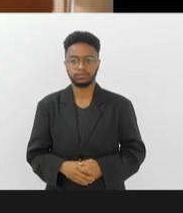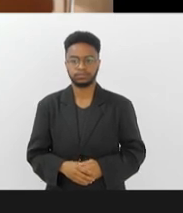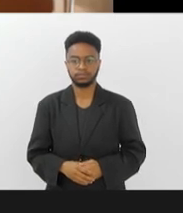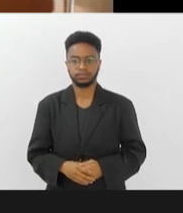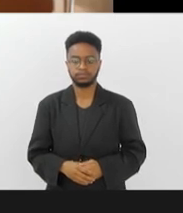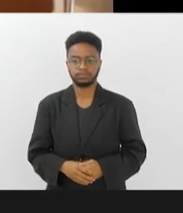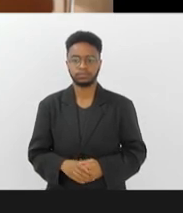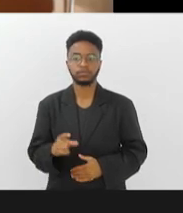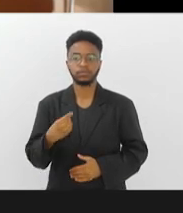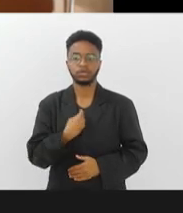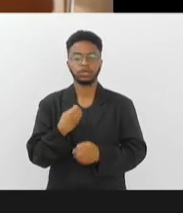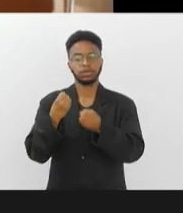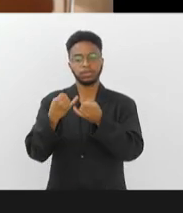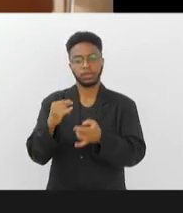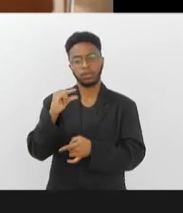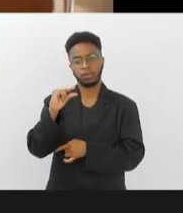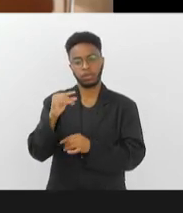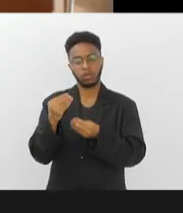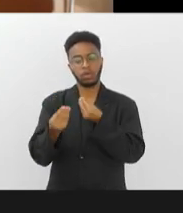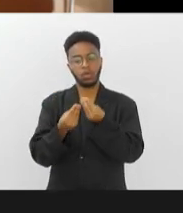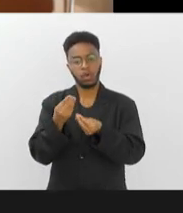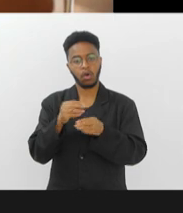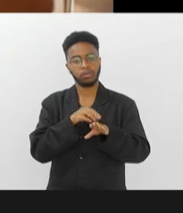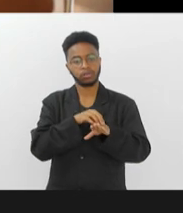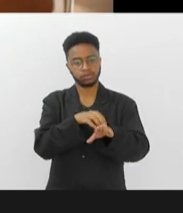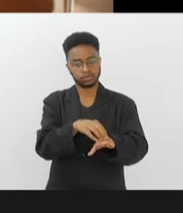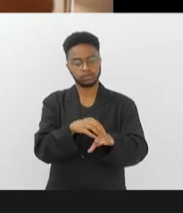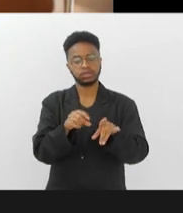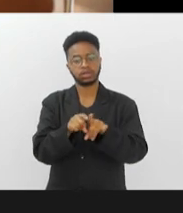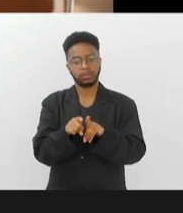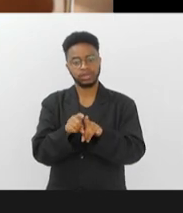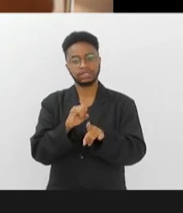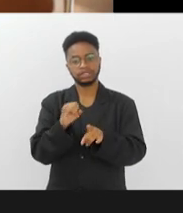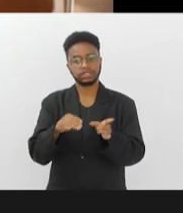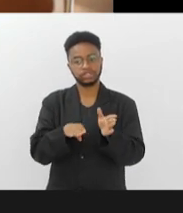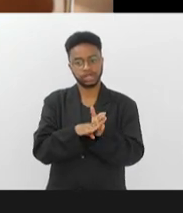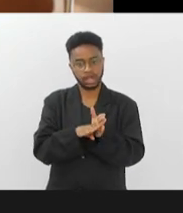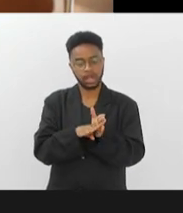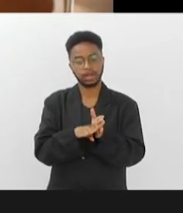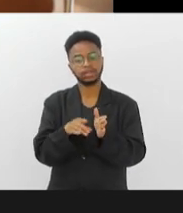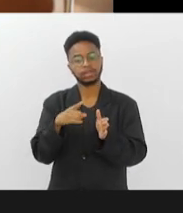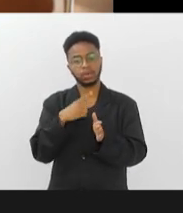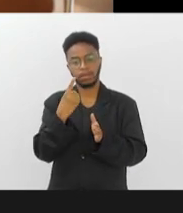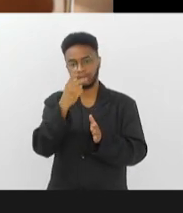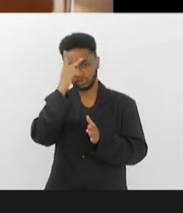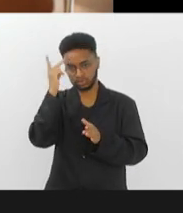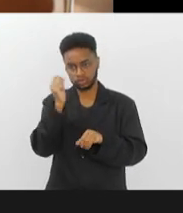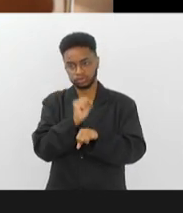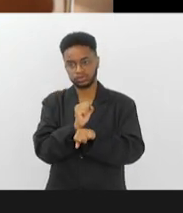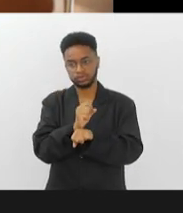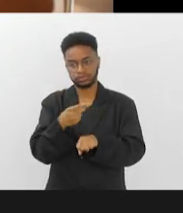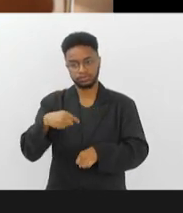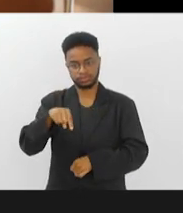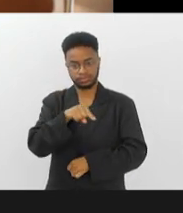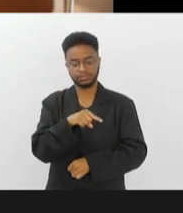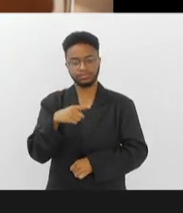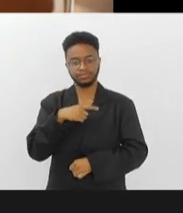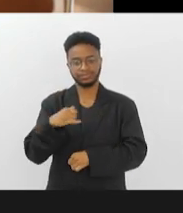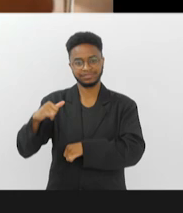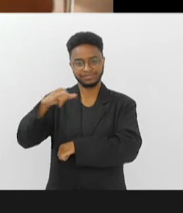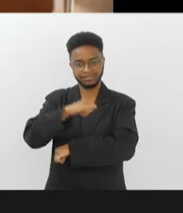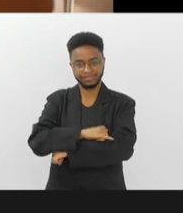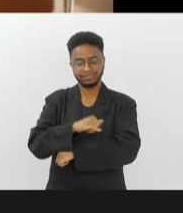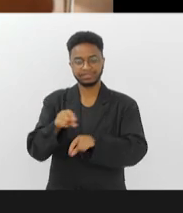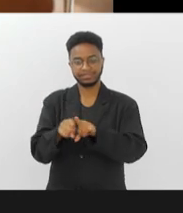A gente falou um pouco também do translado, né? Quando vocês chegarem em Angola, vai ter uma pessoa lá esperando no aeroporto para fazer o transfer